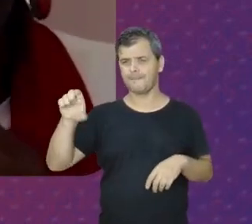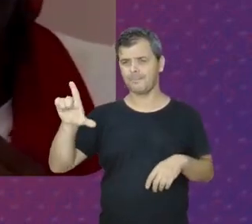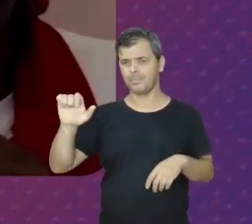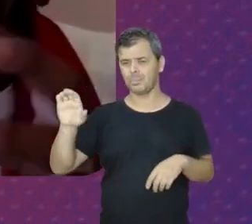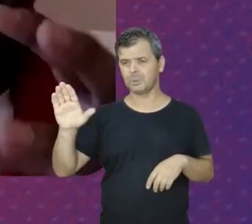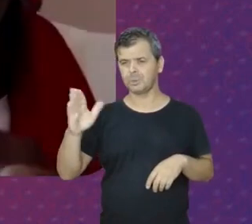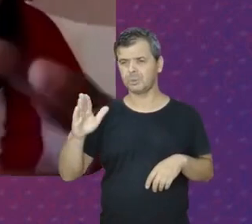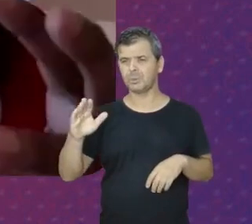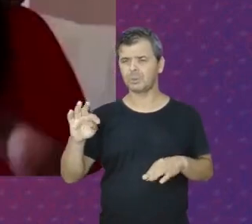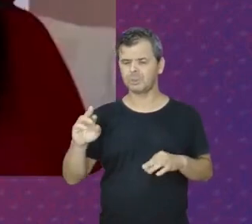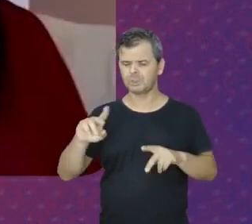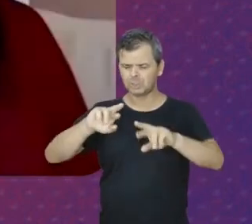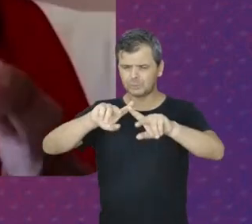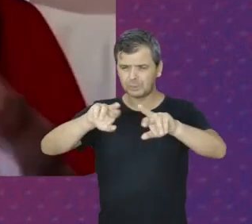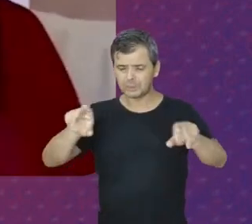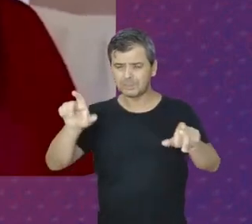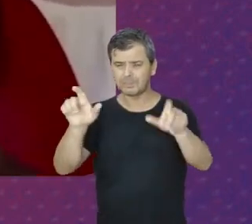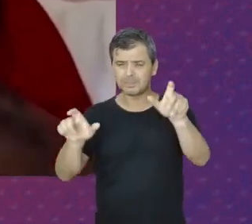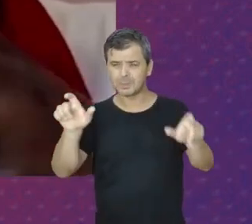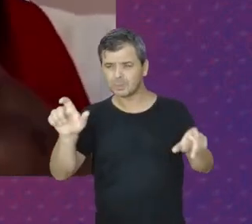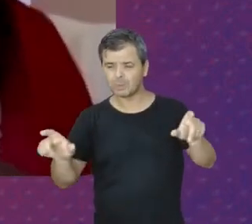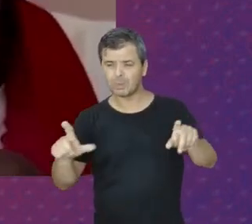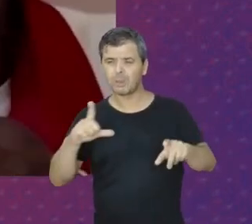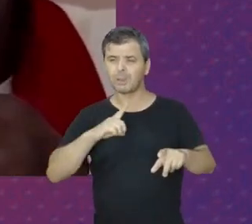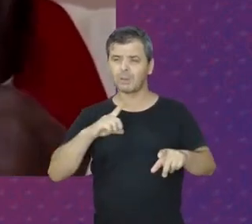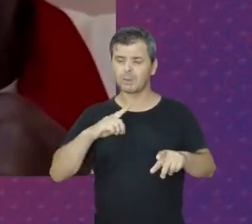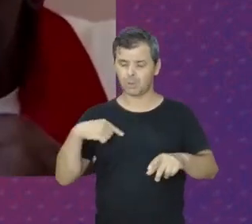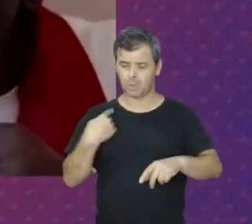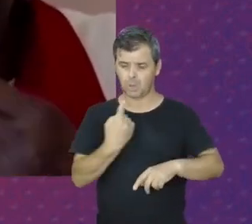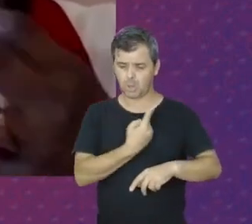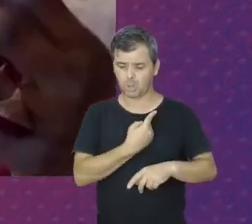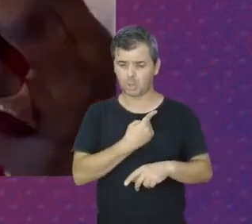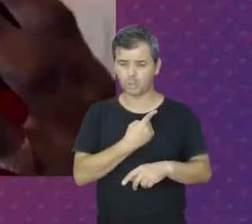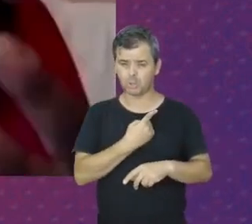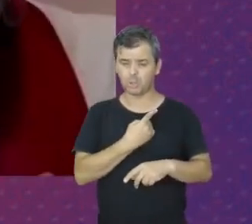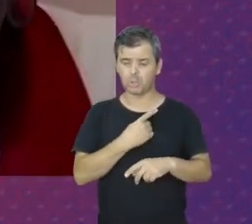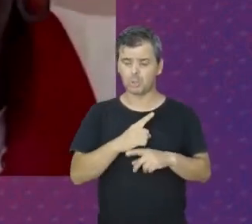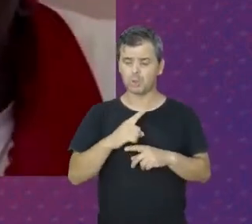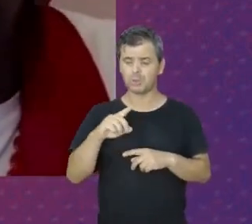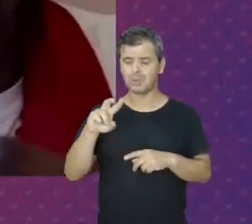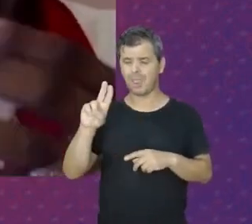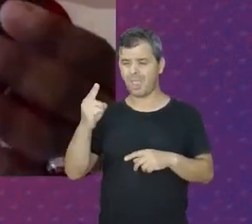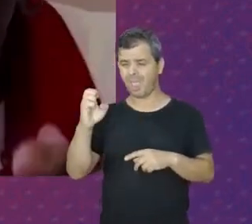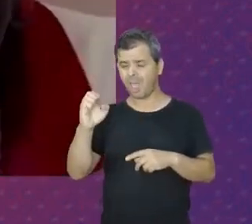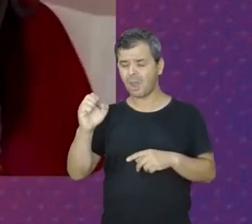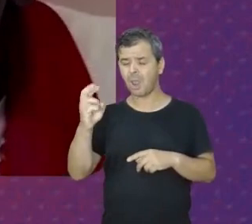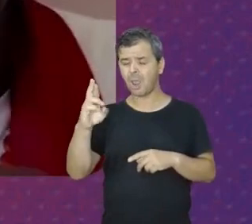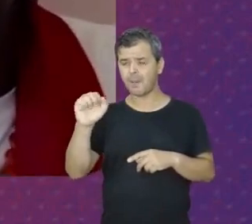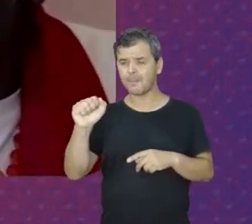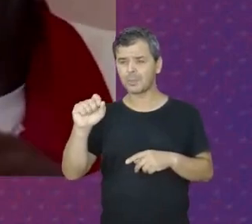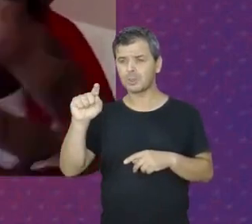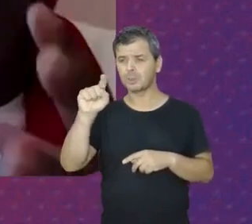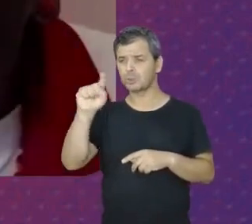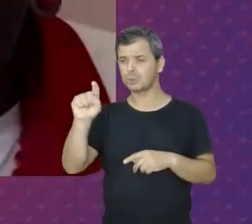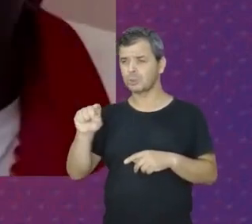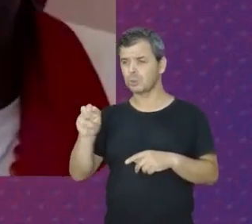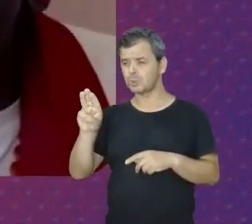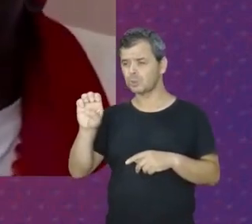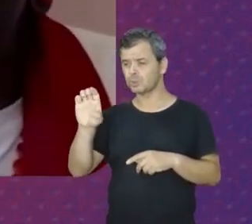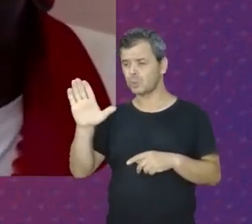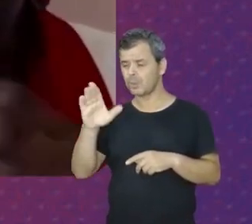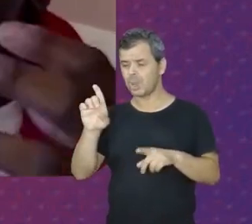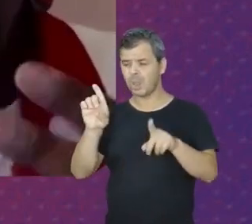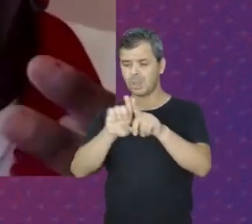Hamilton Cardoso e tantos outros que são nossos heróis reconhecidos, Zumbi e